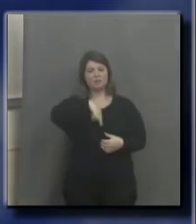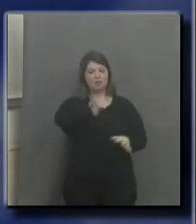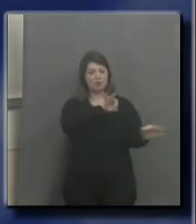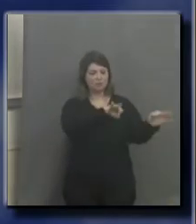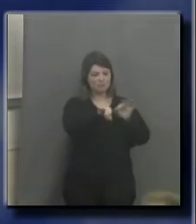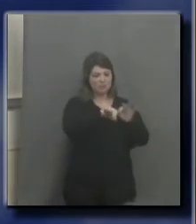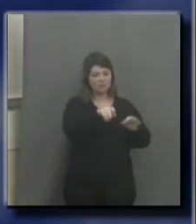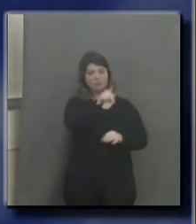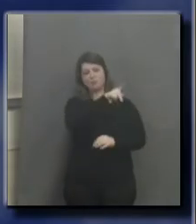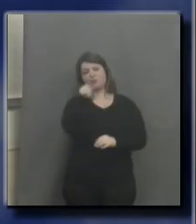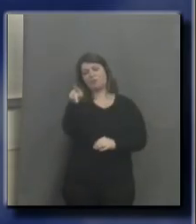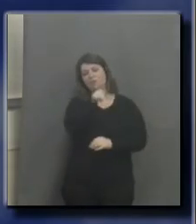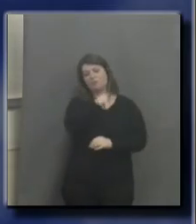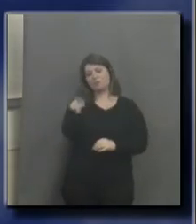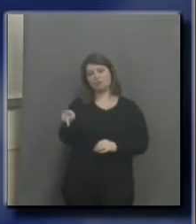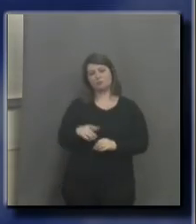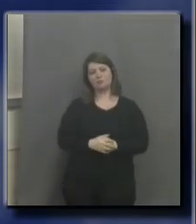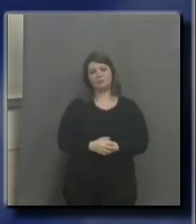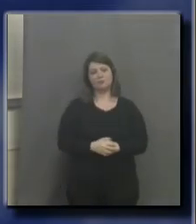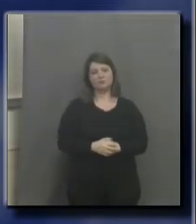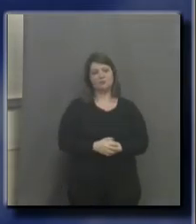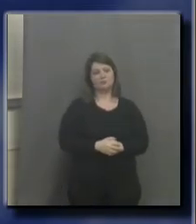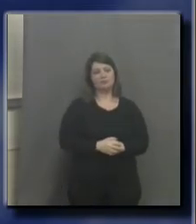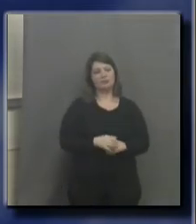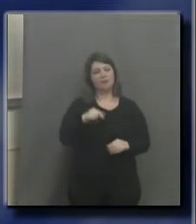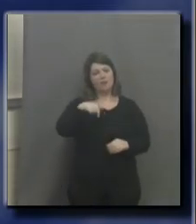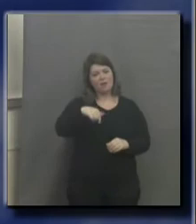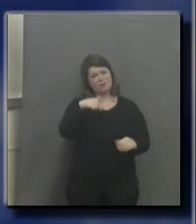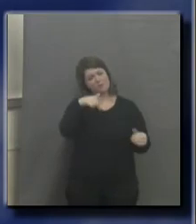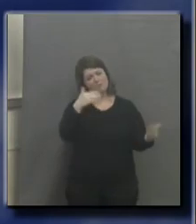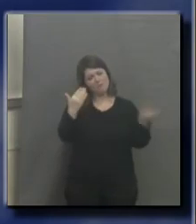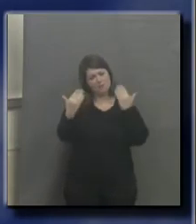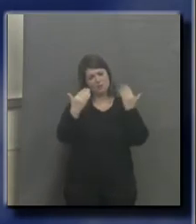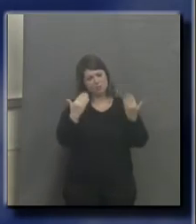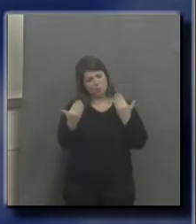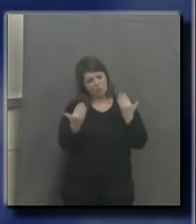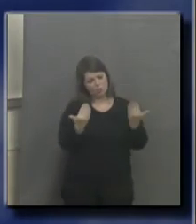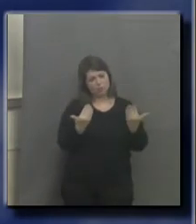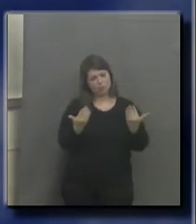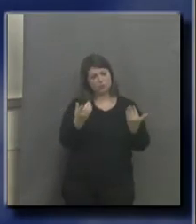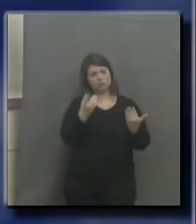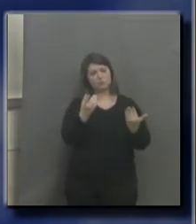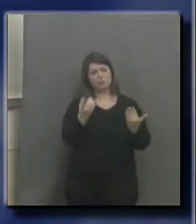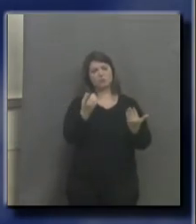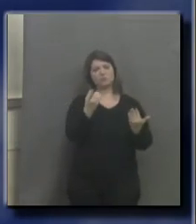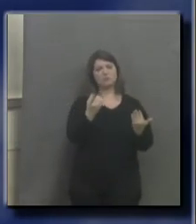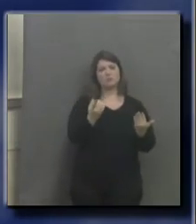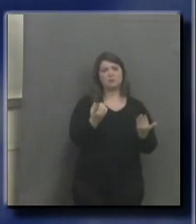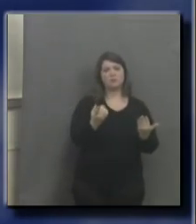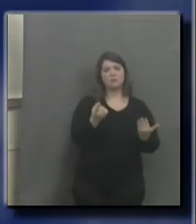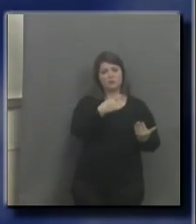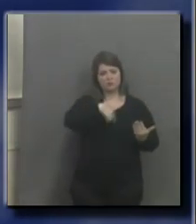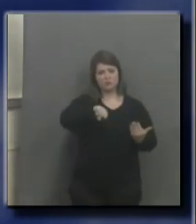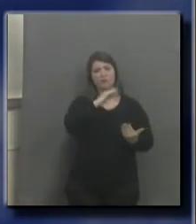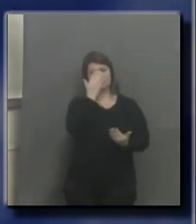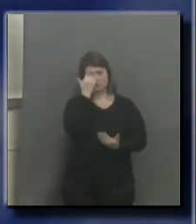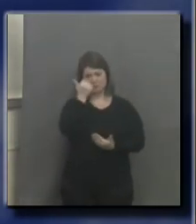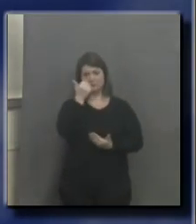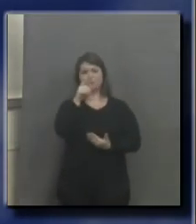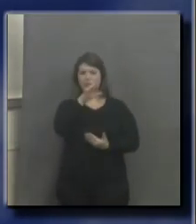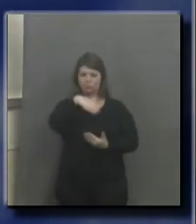projetos pedagógicos. Na psicologia, a gente, que vocês sabem, foi uma